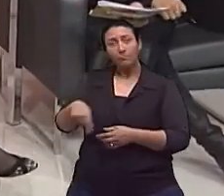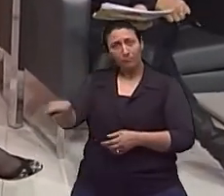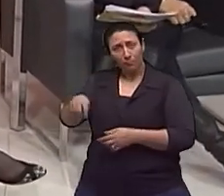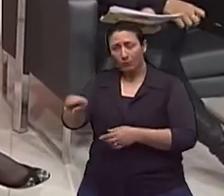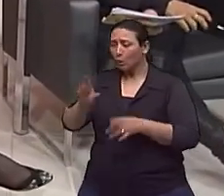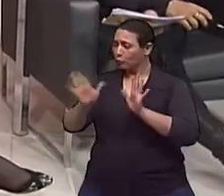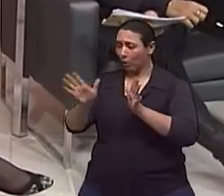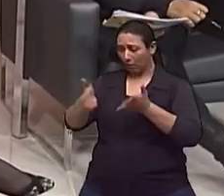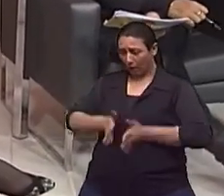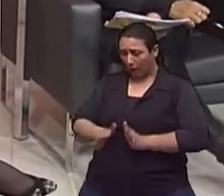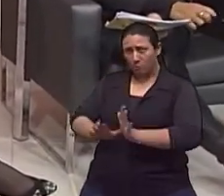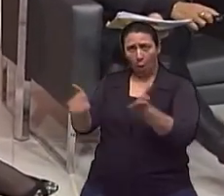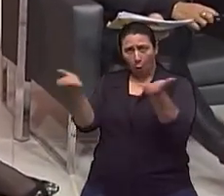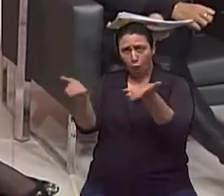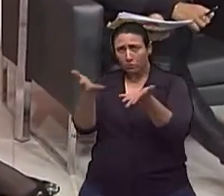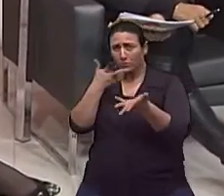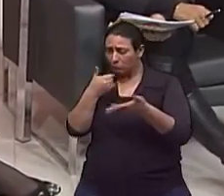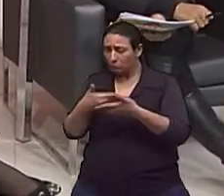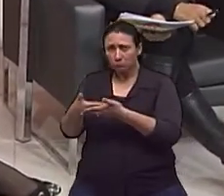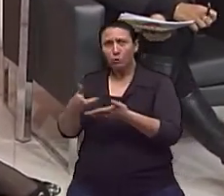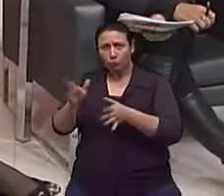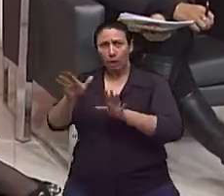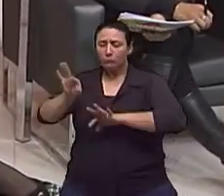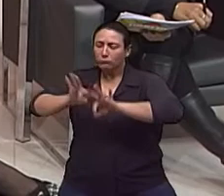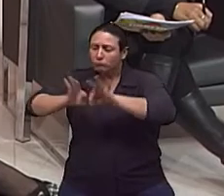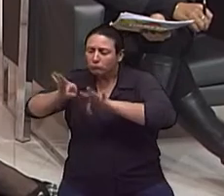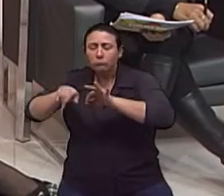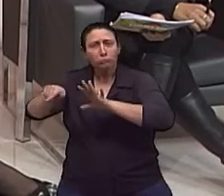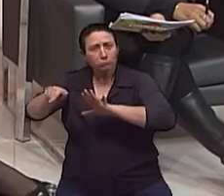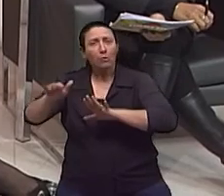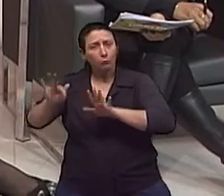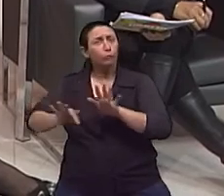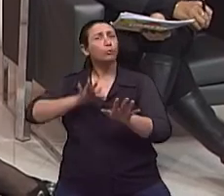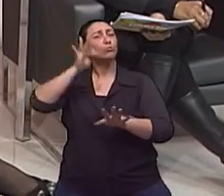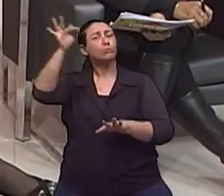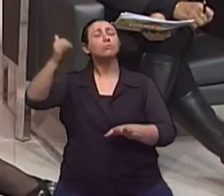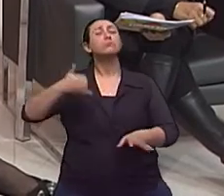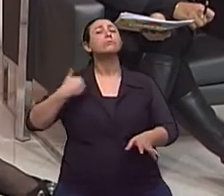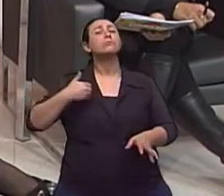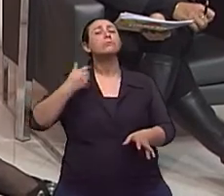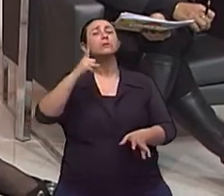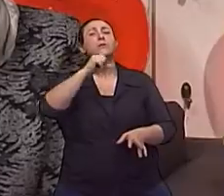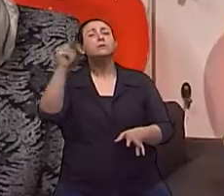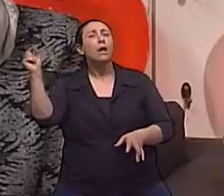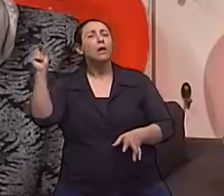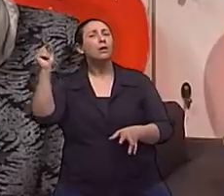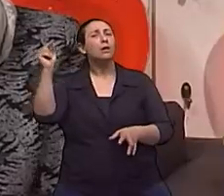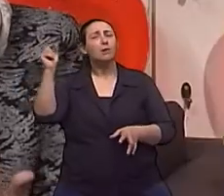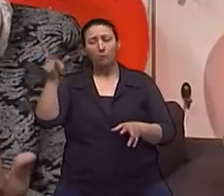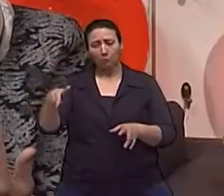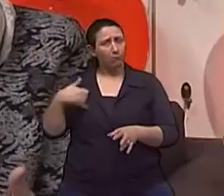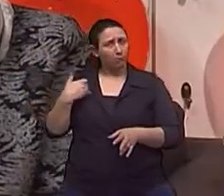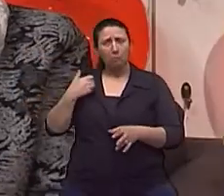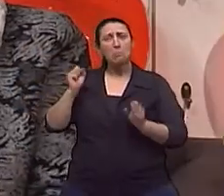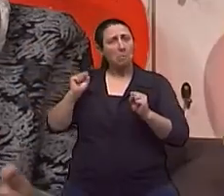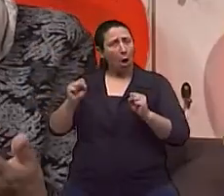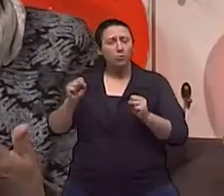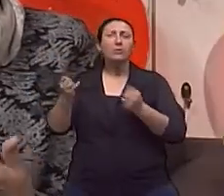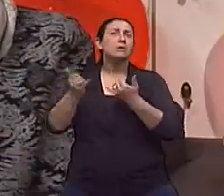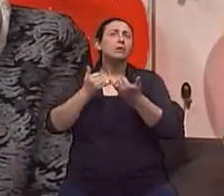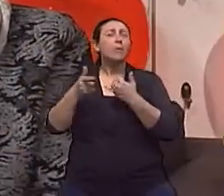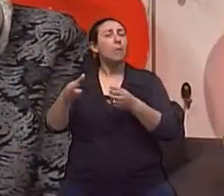mais de 100 anos tanto que os pediatras já estão tratando nelas doenças que só vão surgir os 80 90 anos como